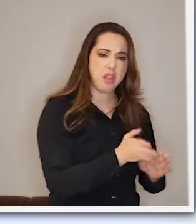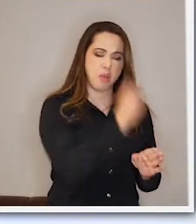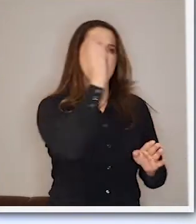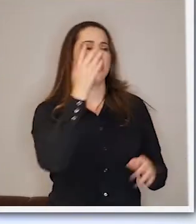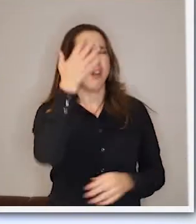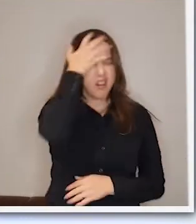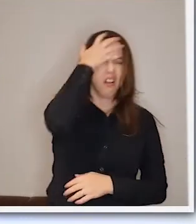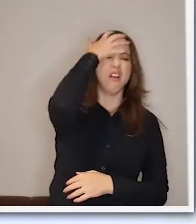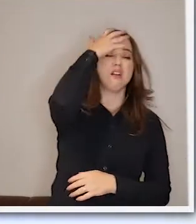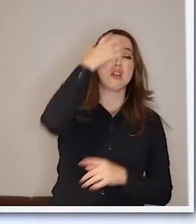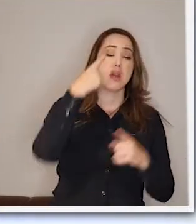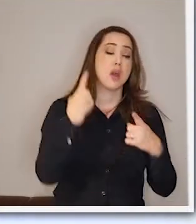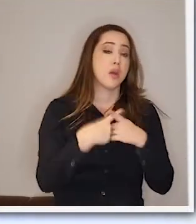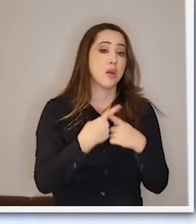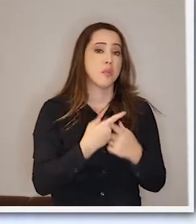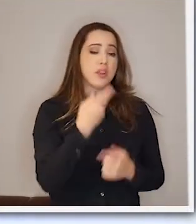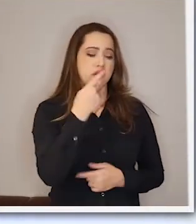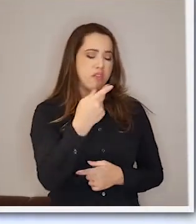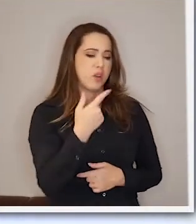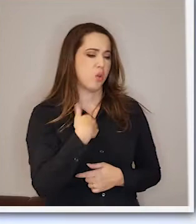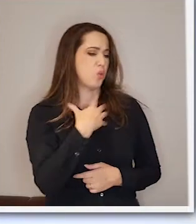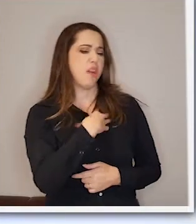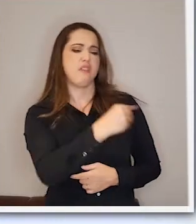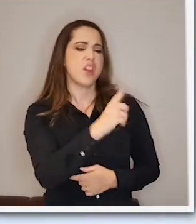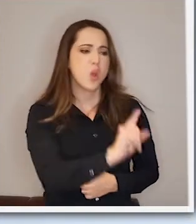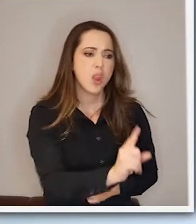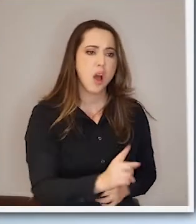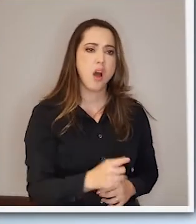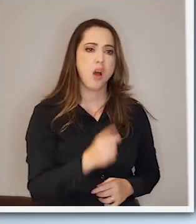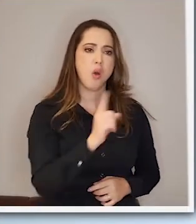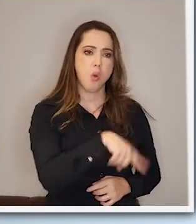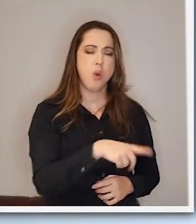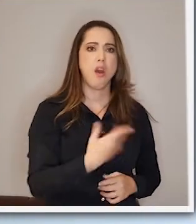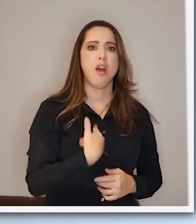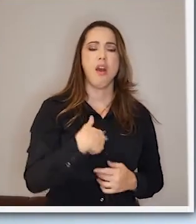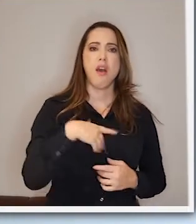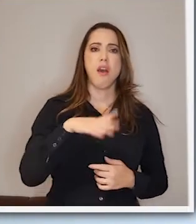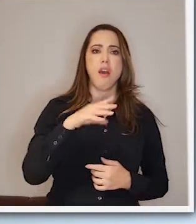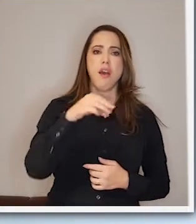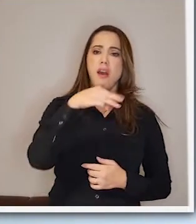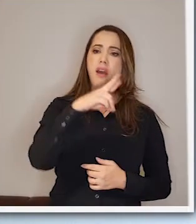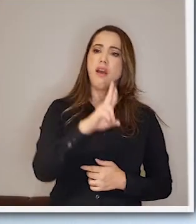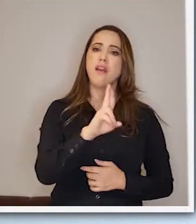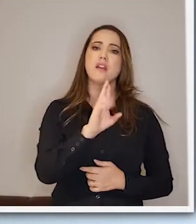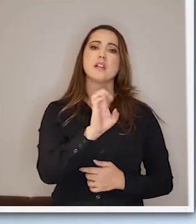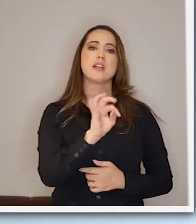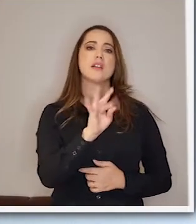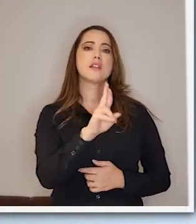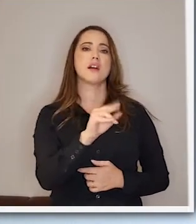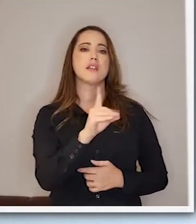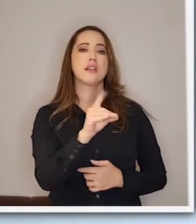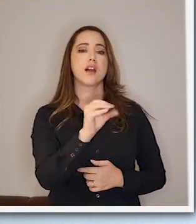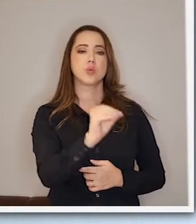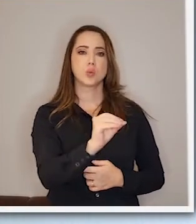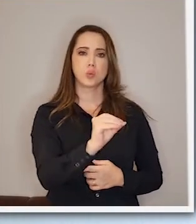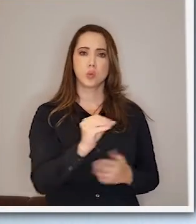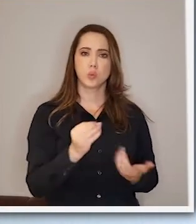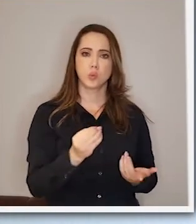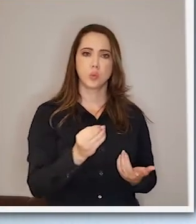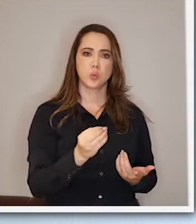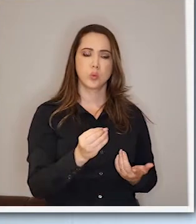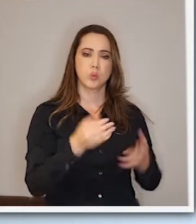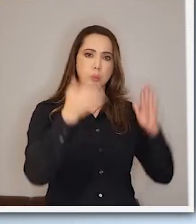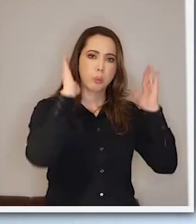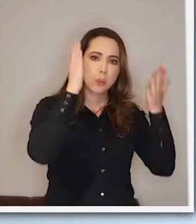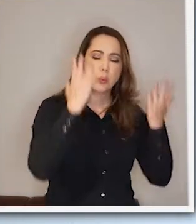um retardado em casa. Então, isso é inaceitável. É um nível de preconceito muito grande. E aí agora eu vou juntar 2